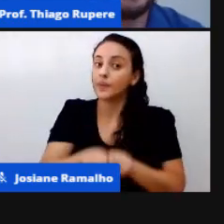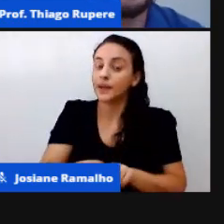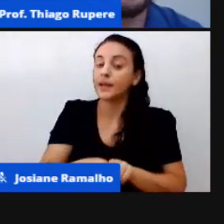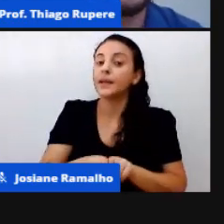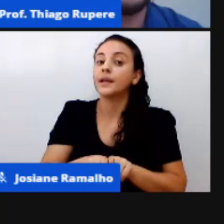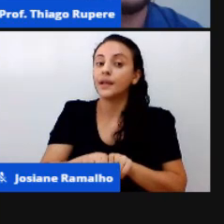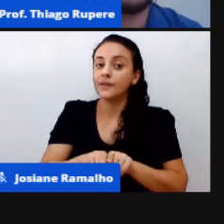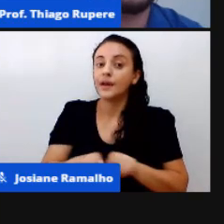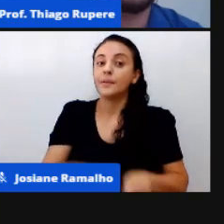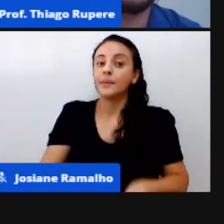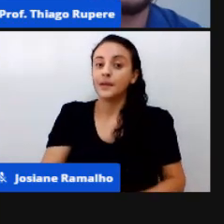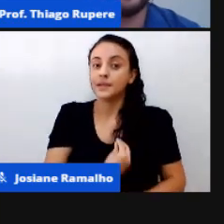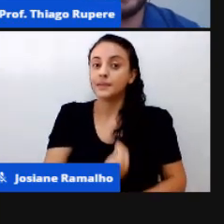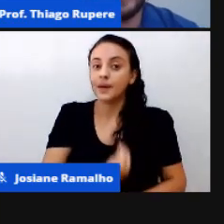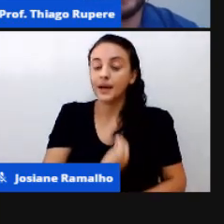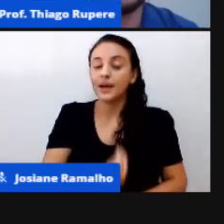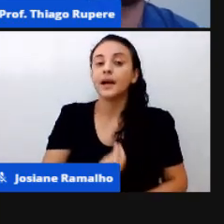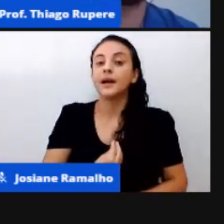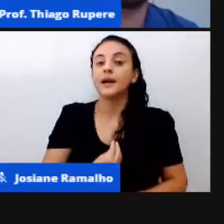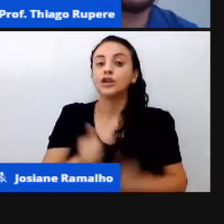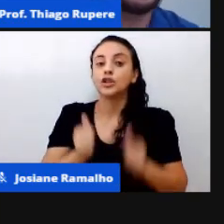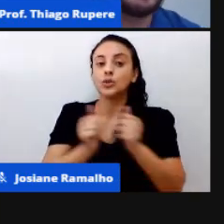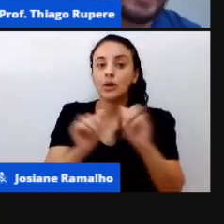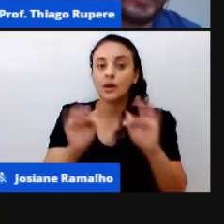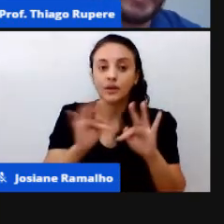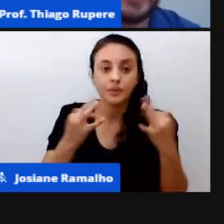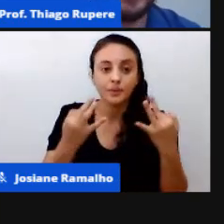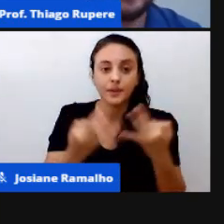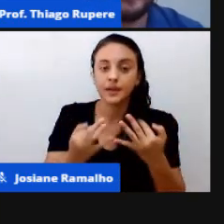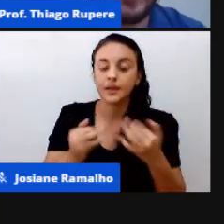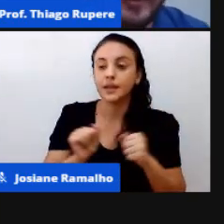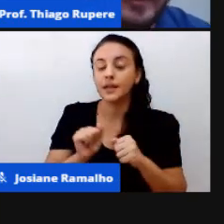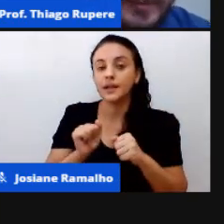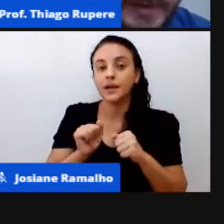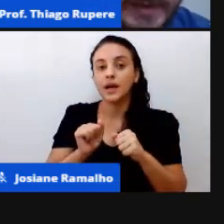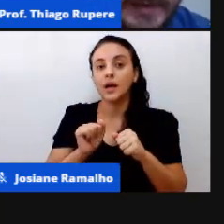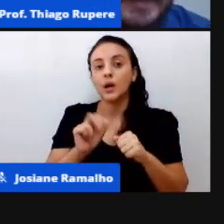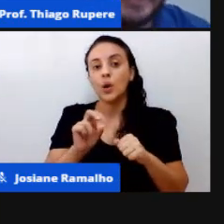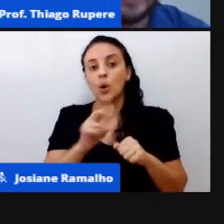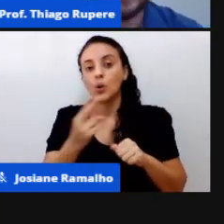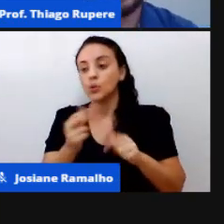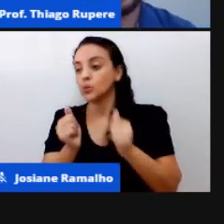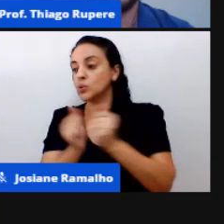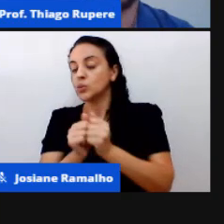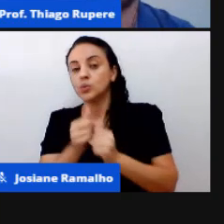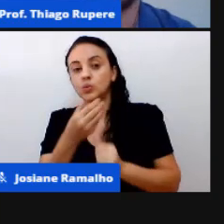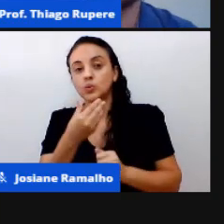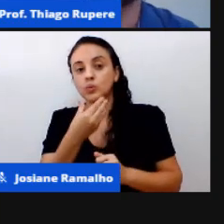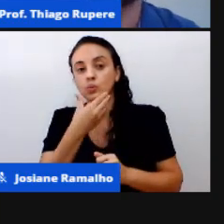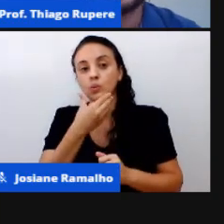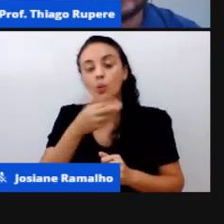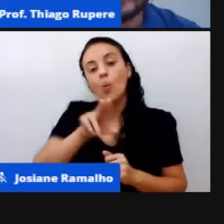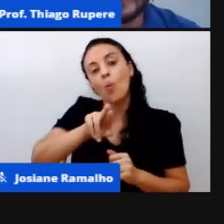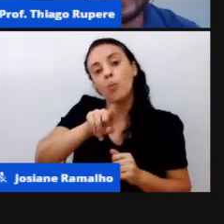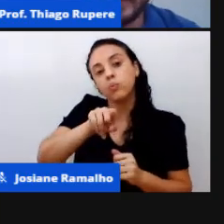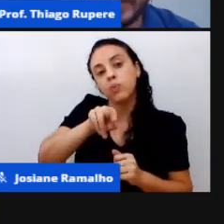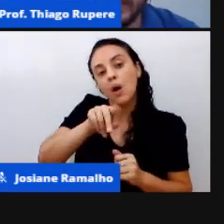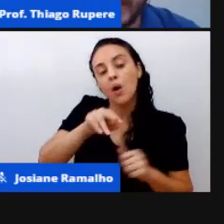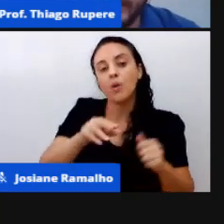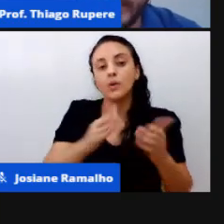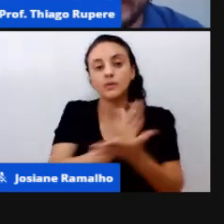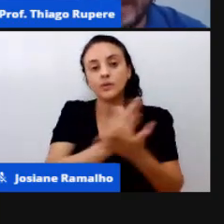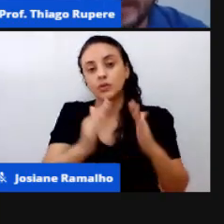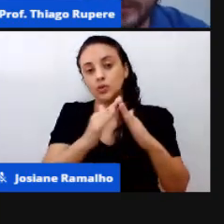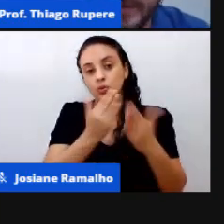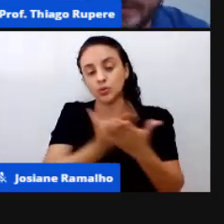sua casa, com seus familiares, com um irmão que de repente estude também na mesma escola. Então, o que